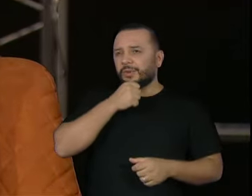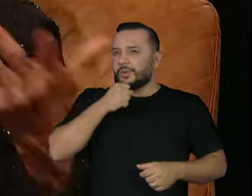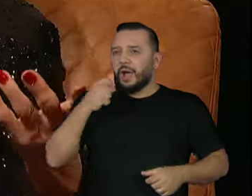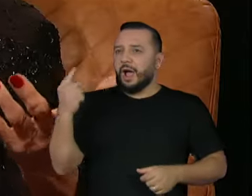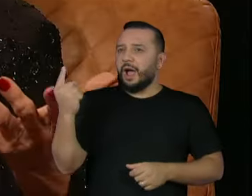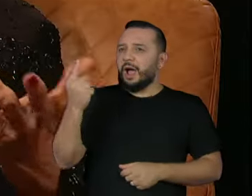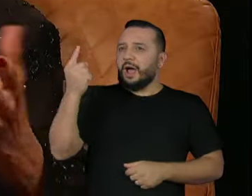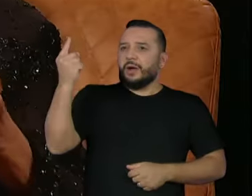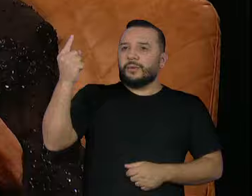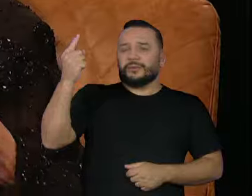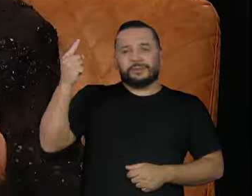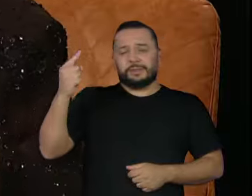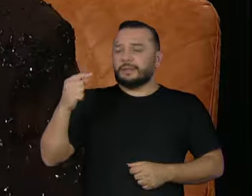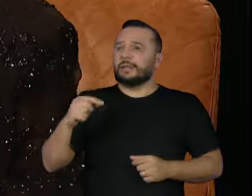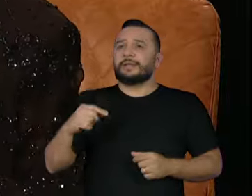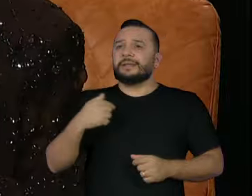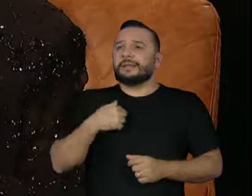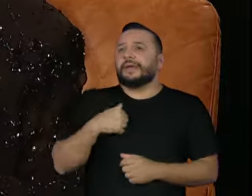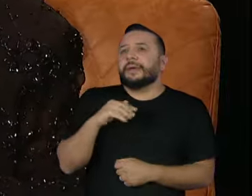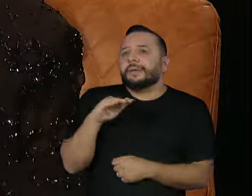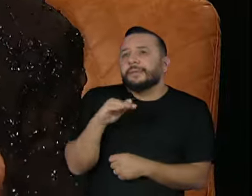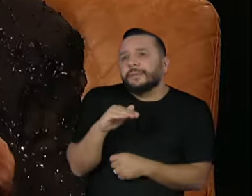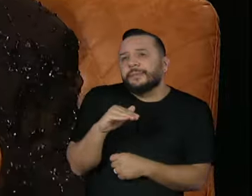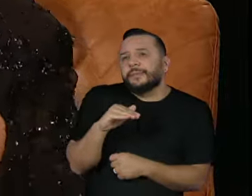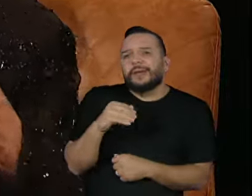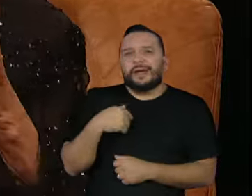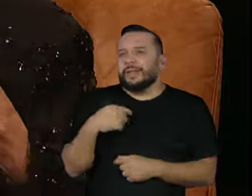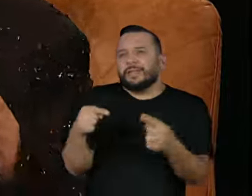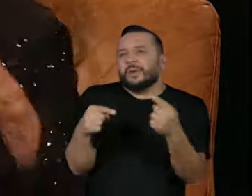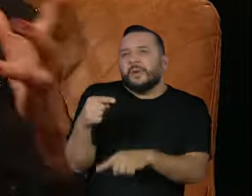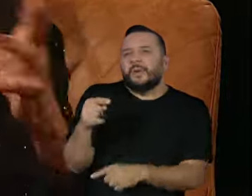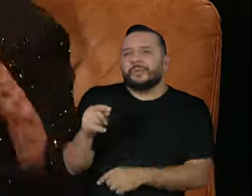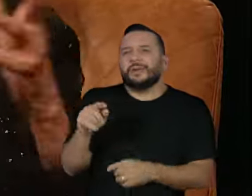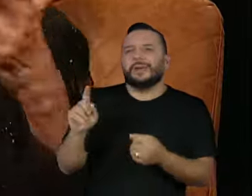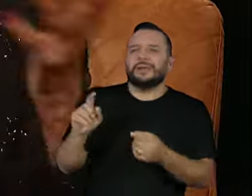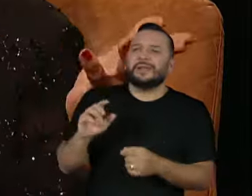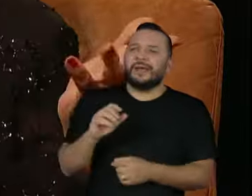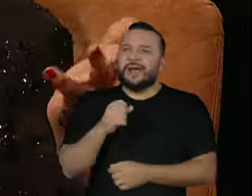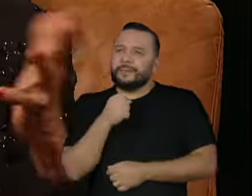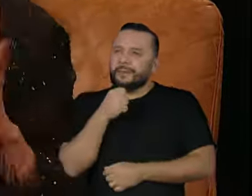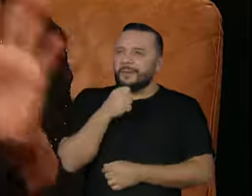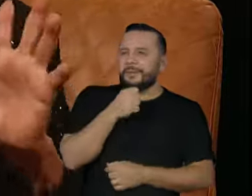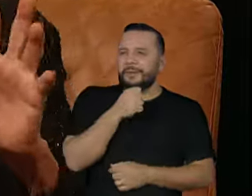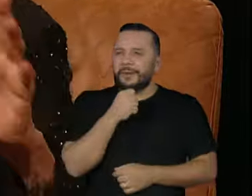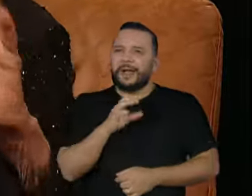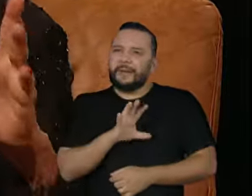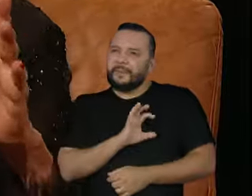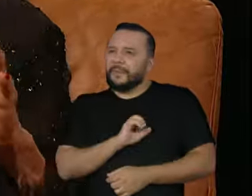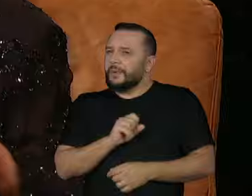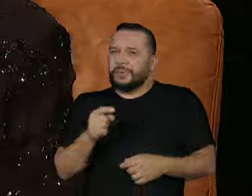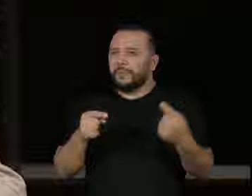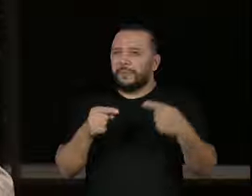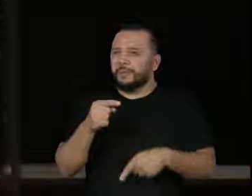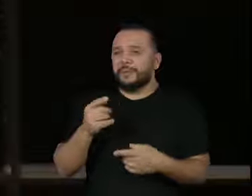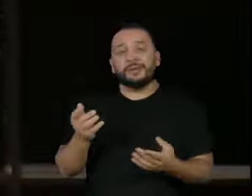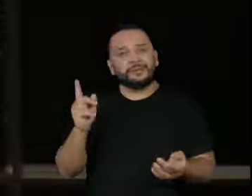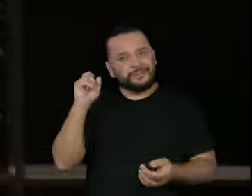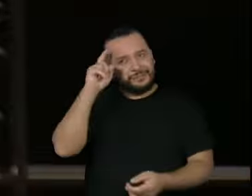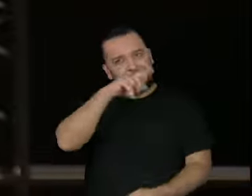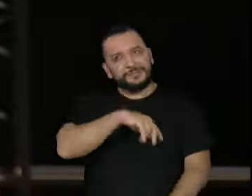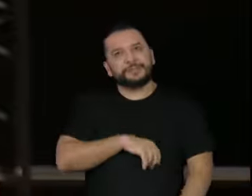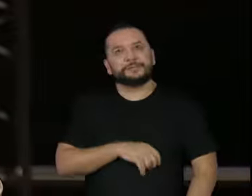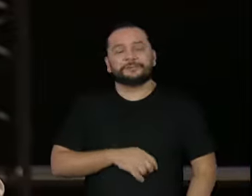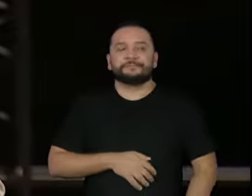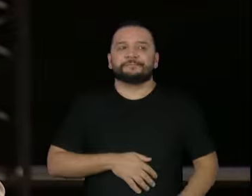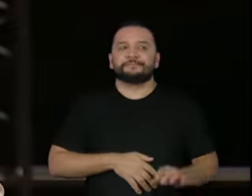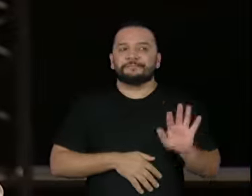eles achavam eu muito infantil, sabe? Aquele jeito mais brejeiro. Então, era meio difícil. Agora,